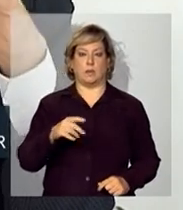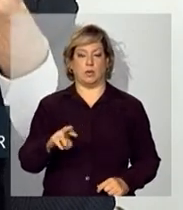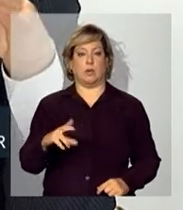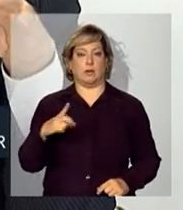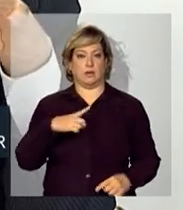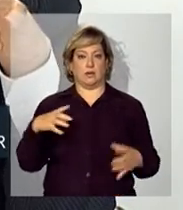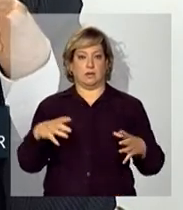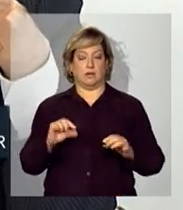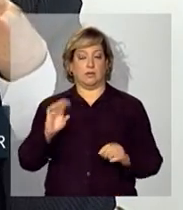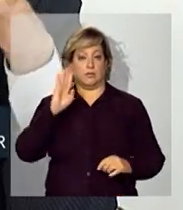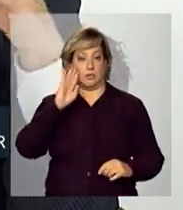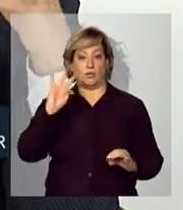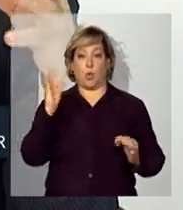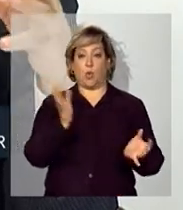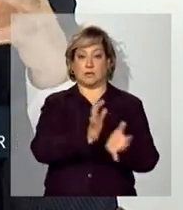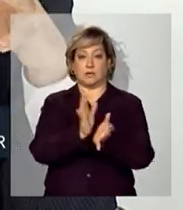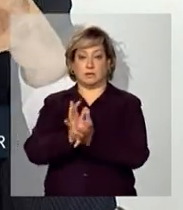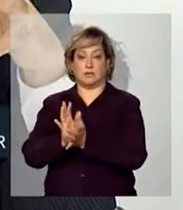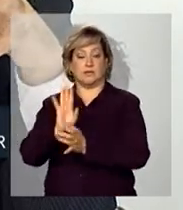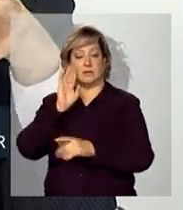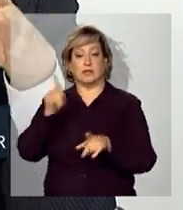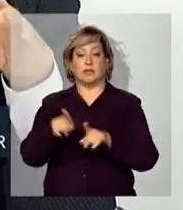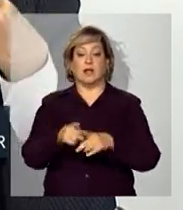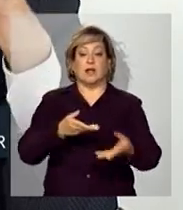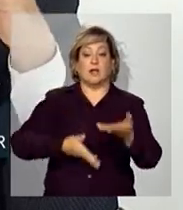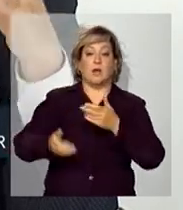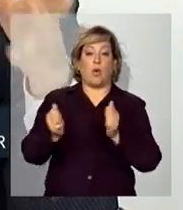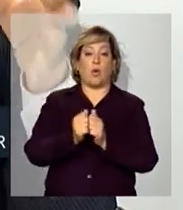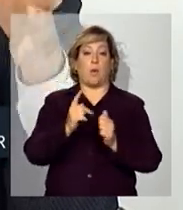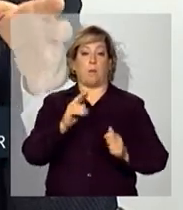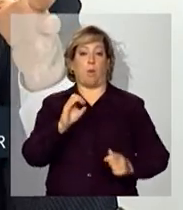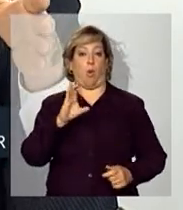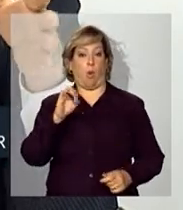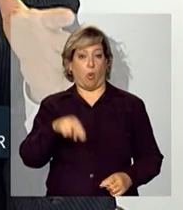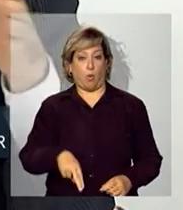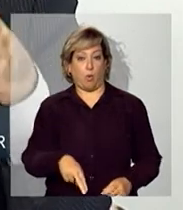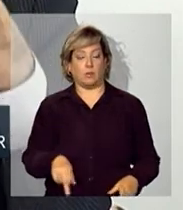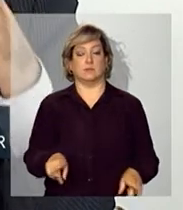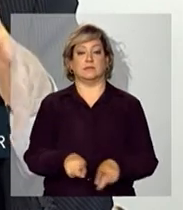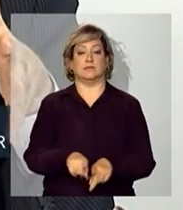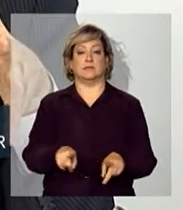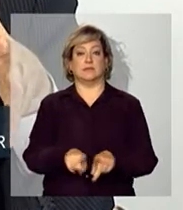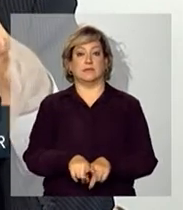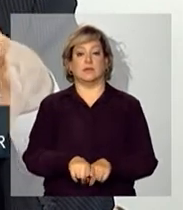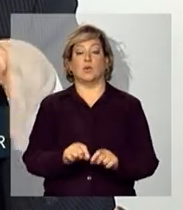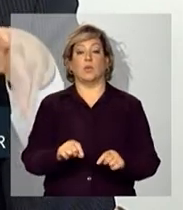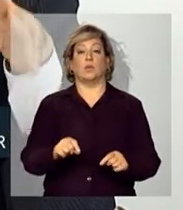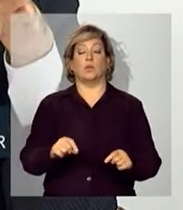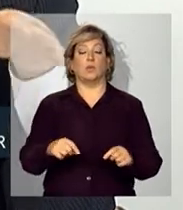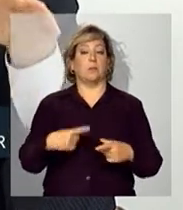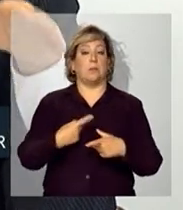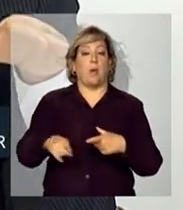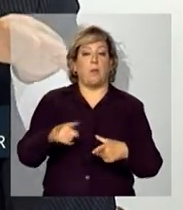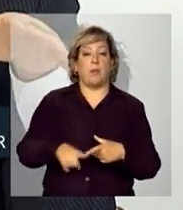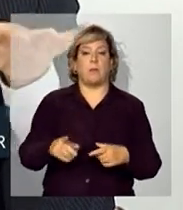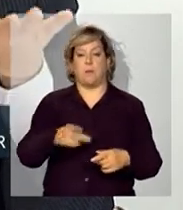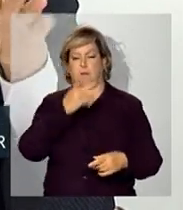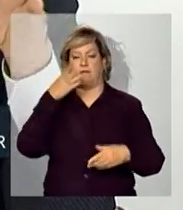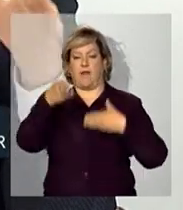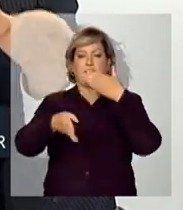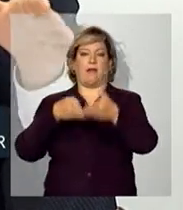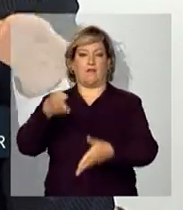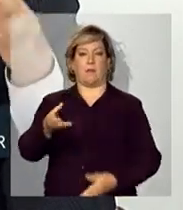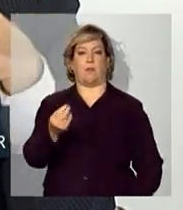setores Inclusive a relação com os proconstros as demandas individuais que são tratadas nos procões nós tratamos